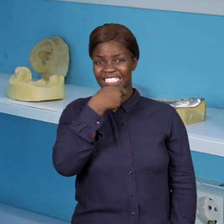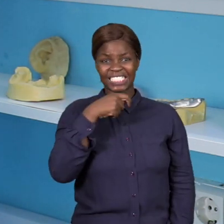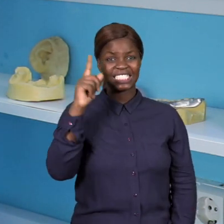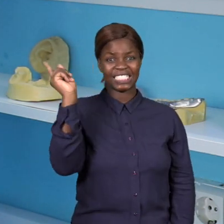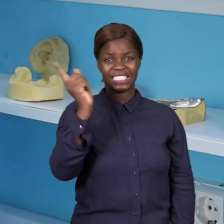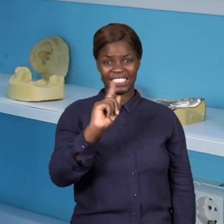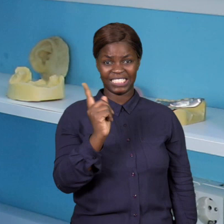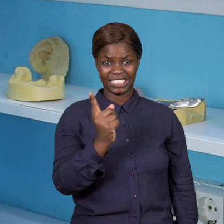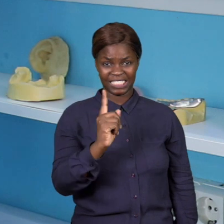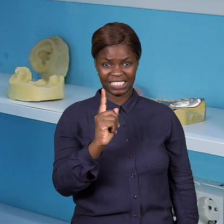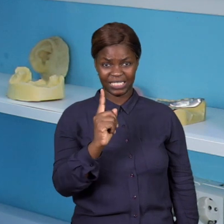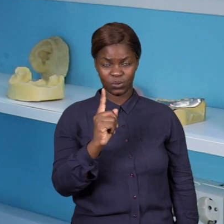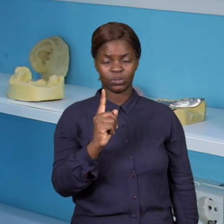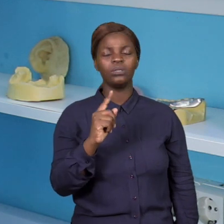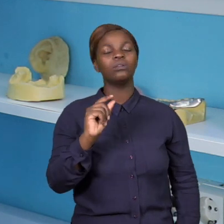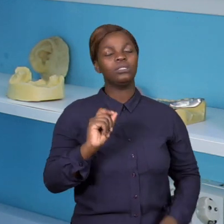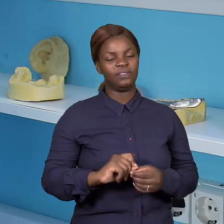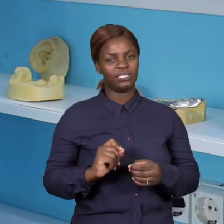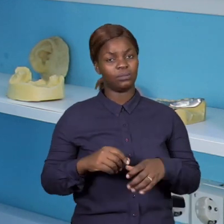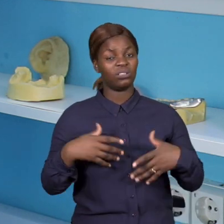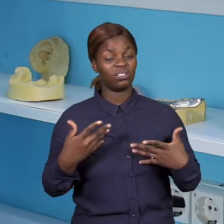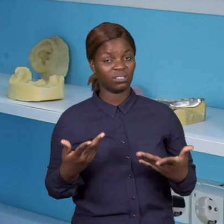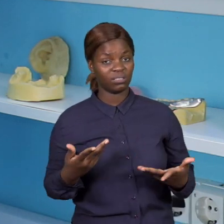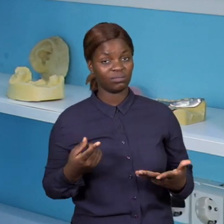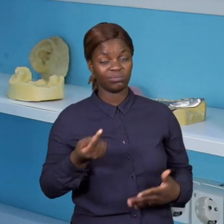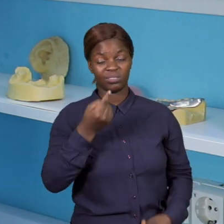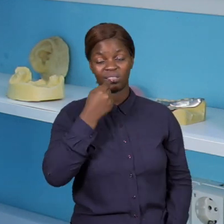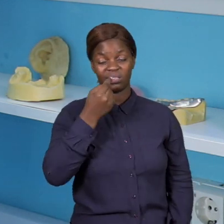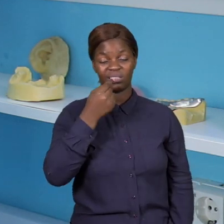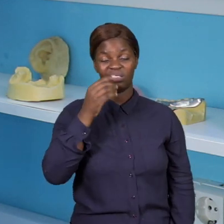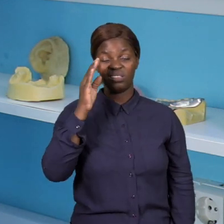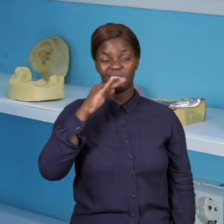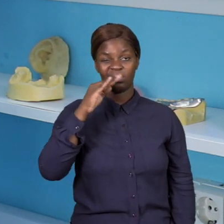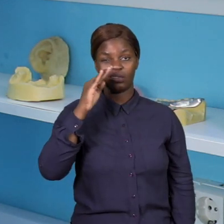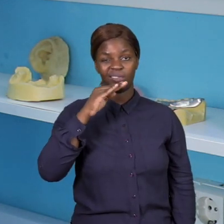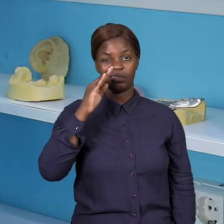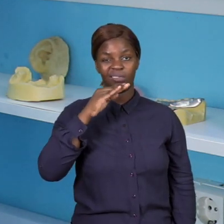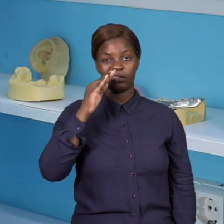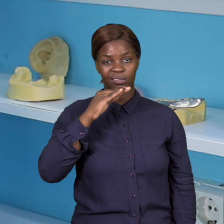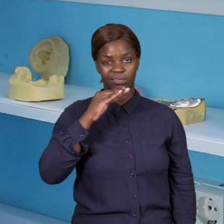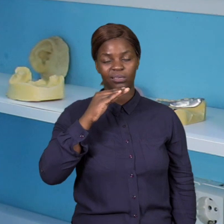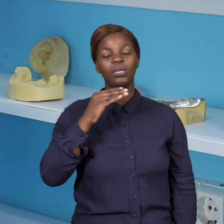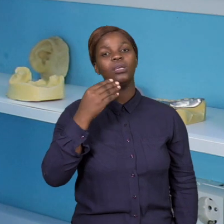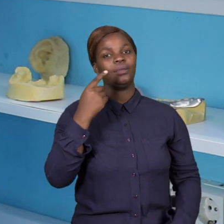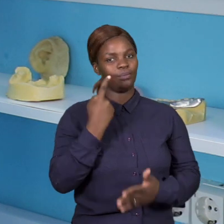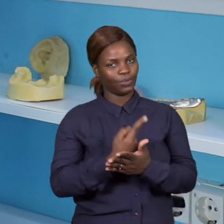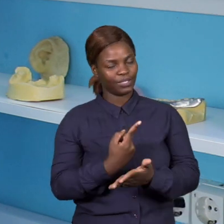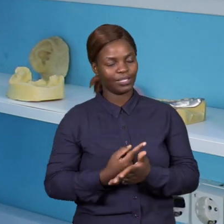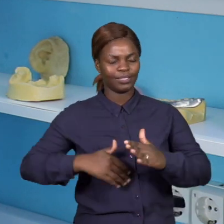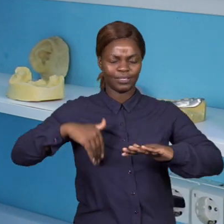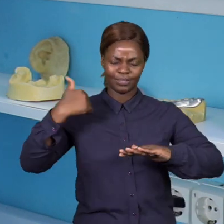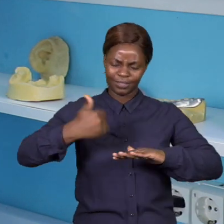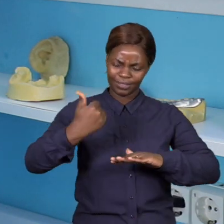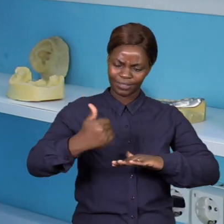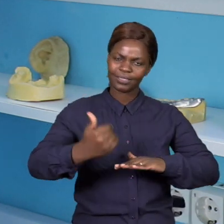resto de alimentos, são aquelas manchas que vão ficando, vai criando um mau hálito nas placas. E por isso que a